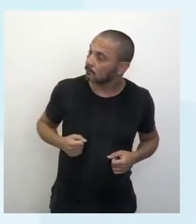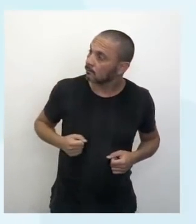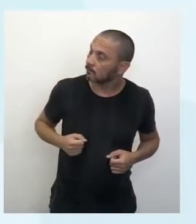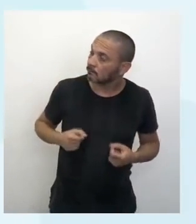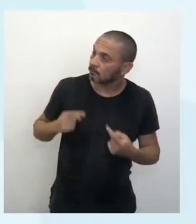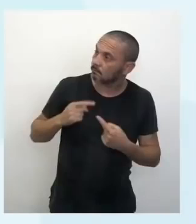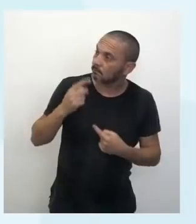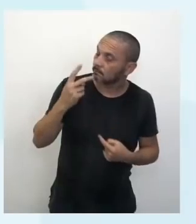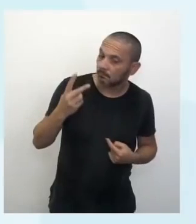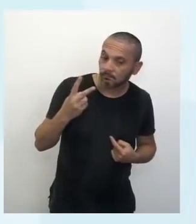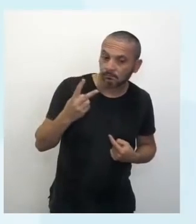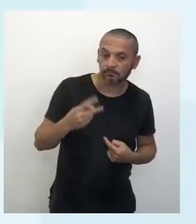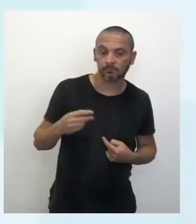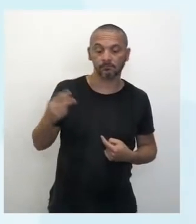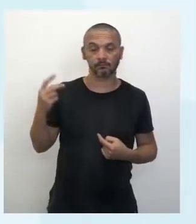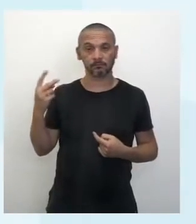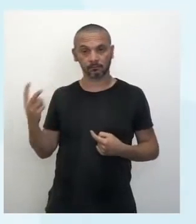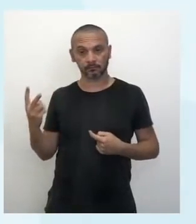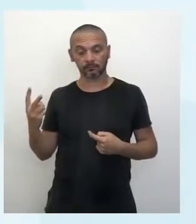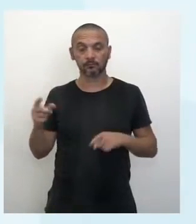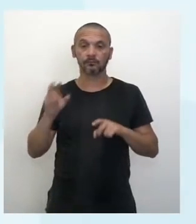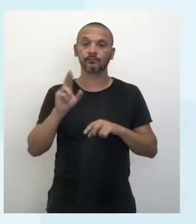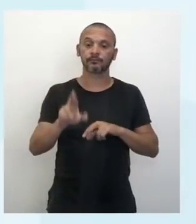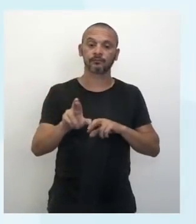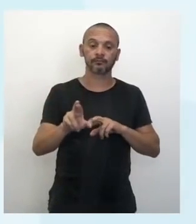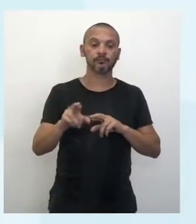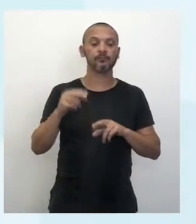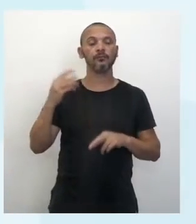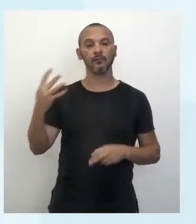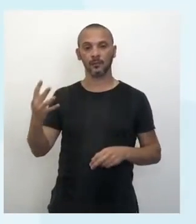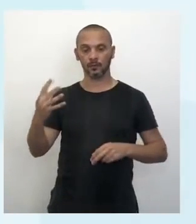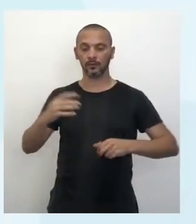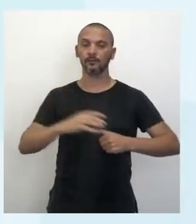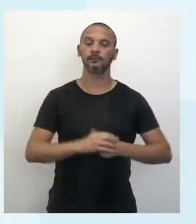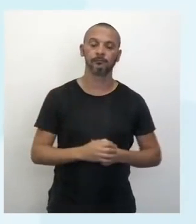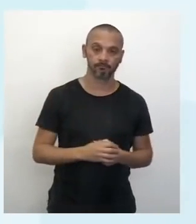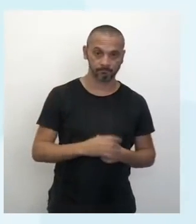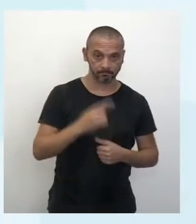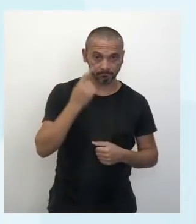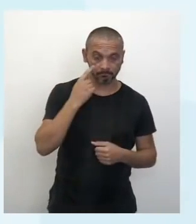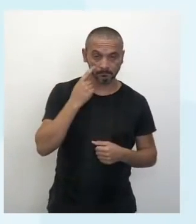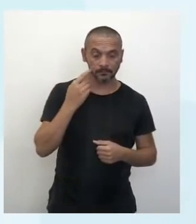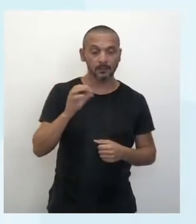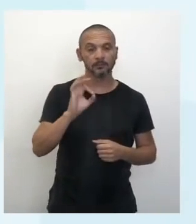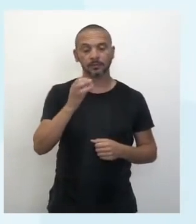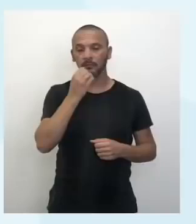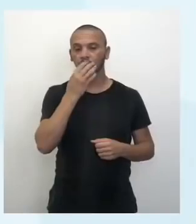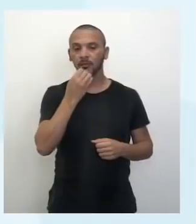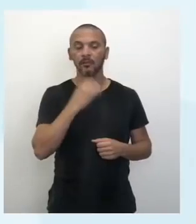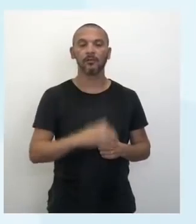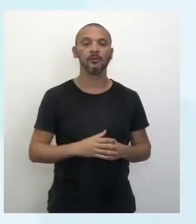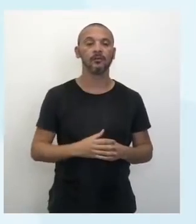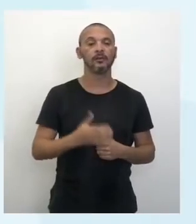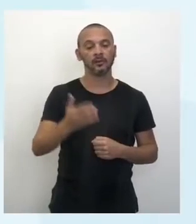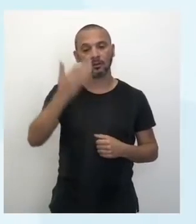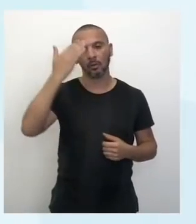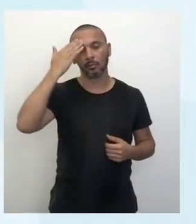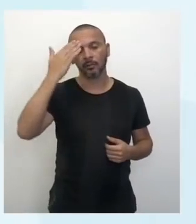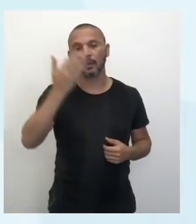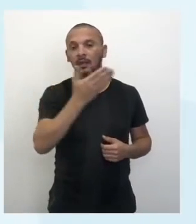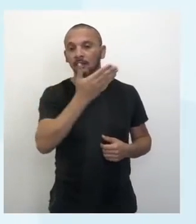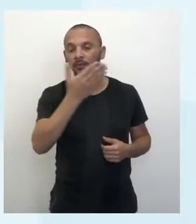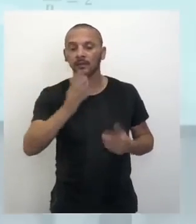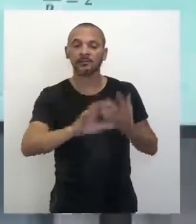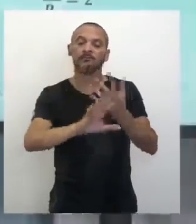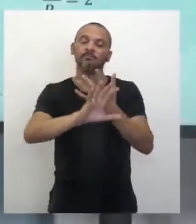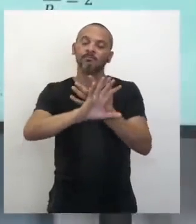lados 2, razão entre os perímetros 2 e razão entre as áreas 4. Muito bem, pessoal. Obrigada pela aula